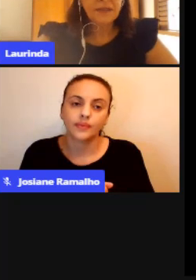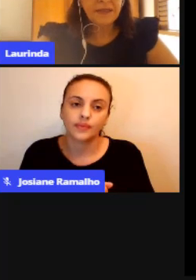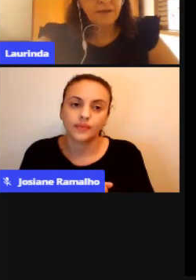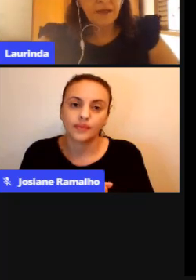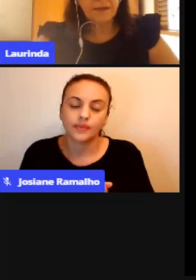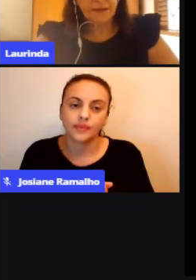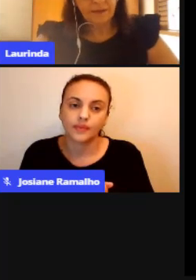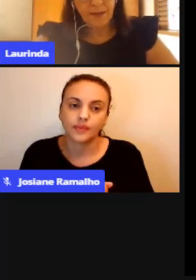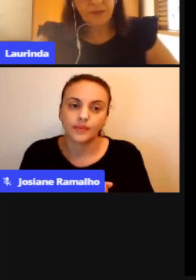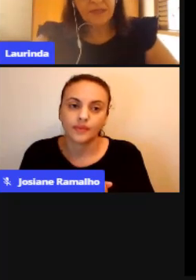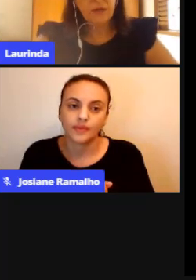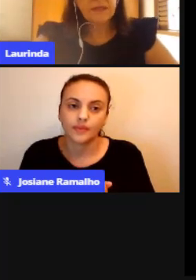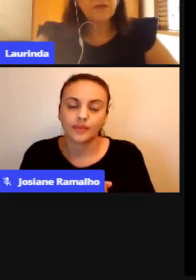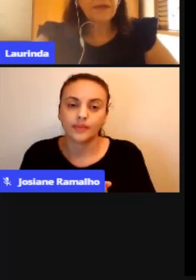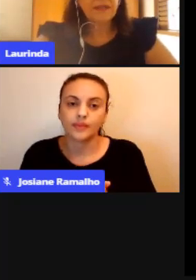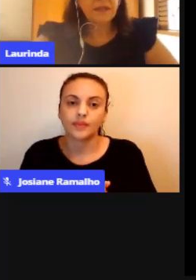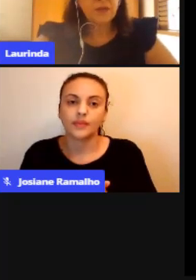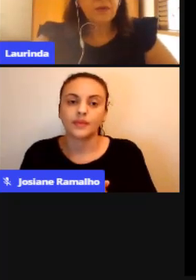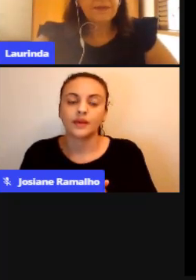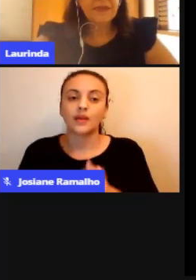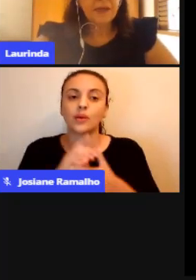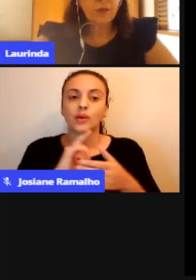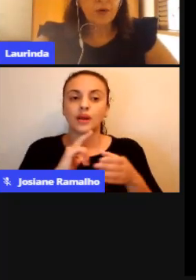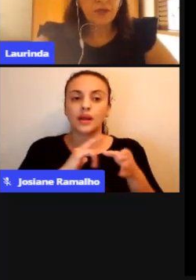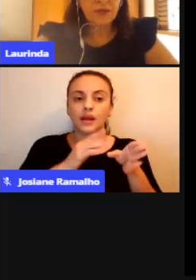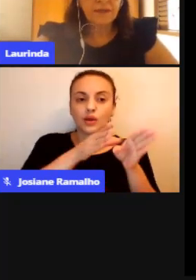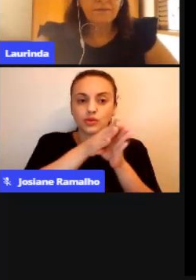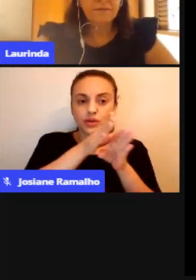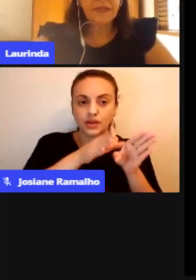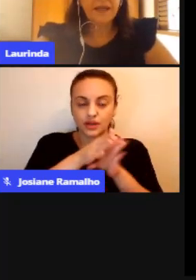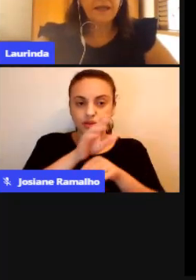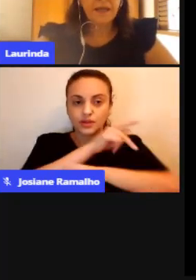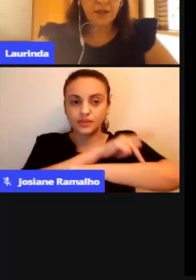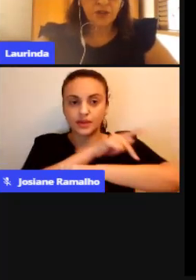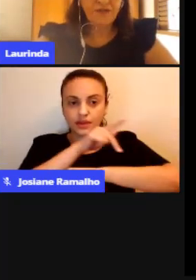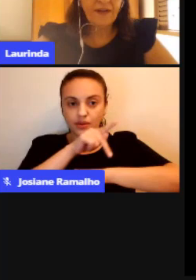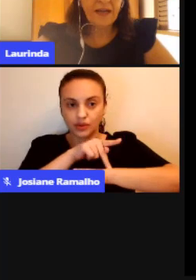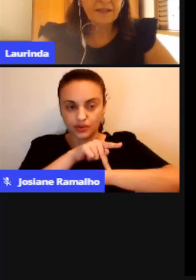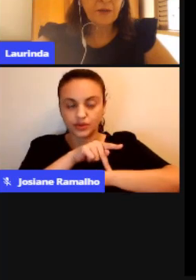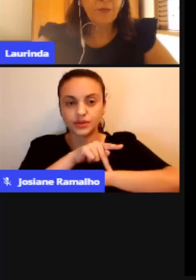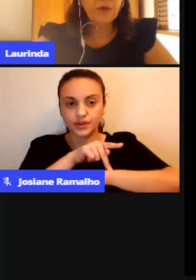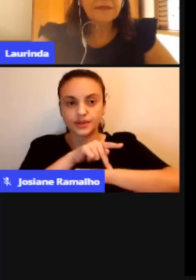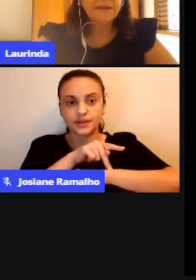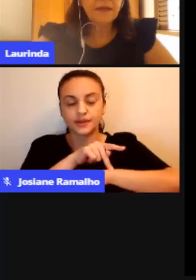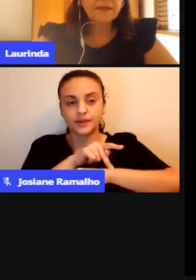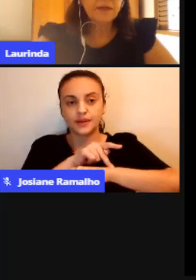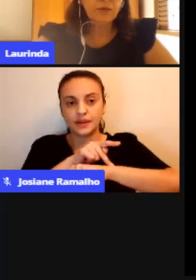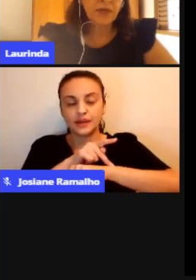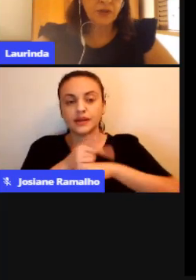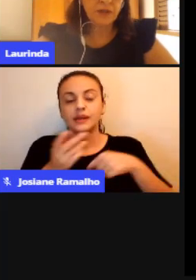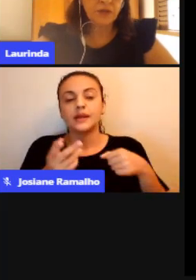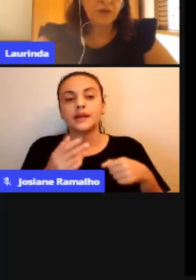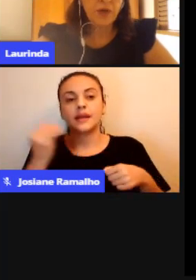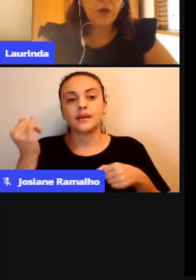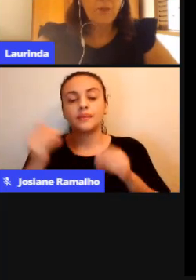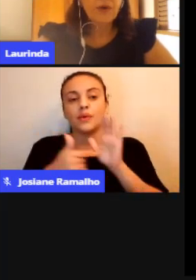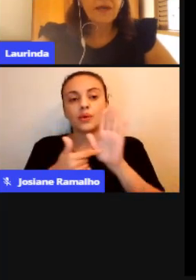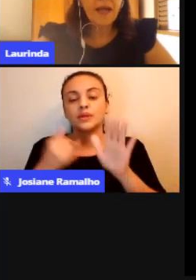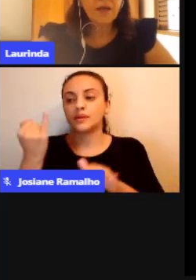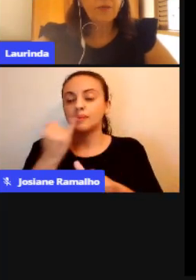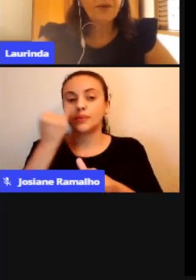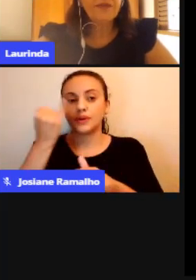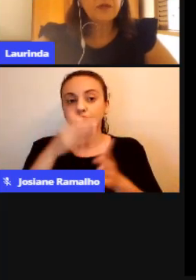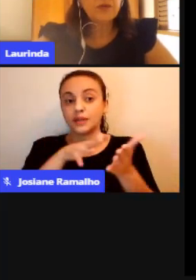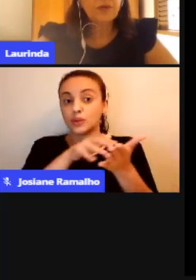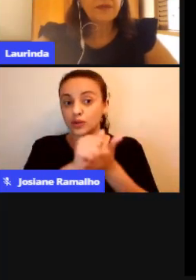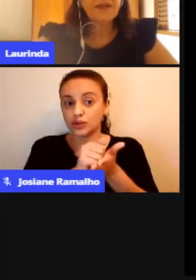Aqui nós temos as nossas orientações pedagógicas, né? Que a gente fala da importância do registro. Por